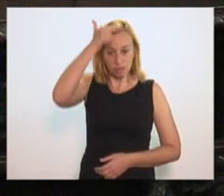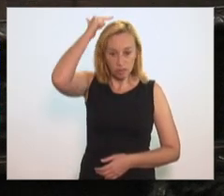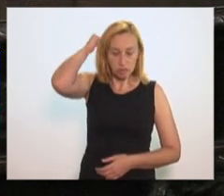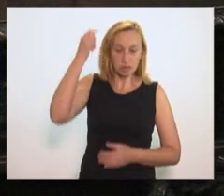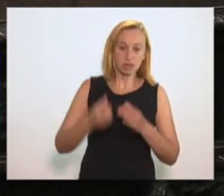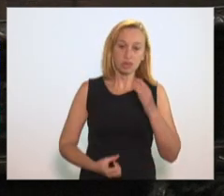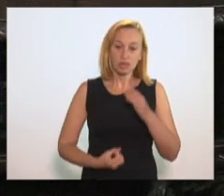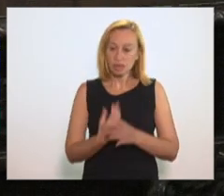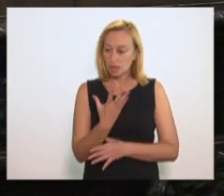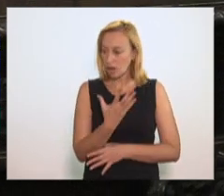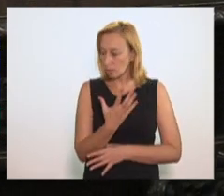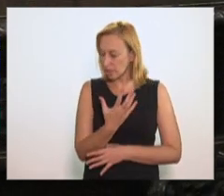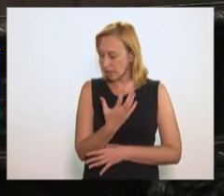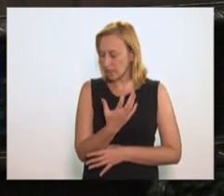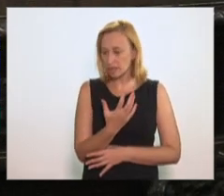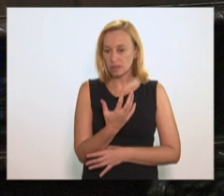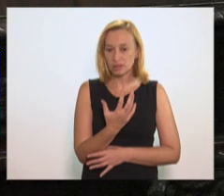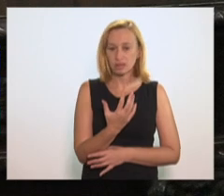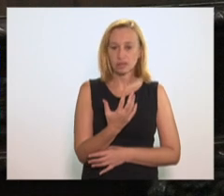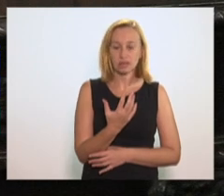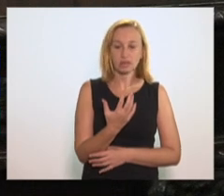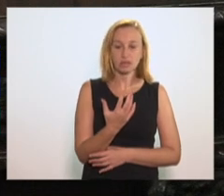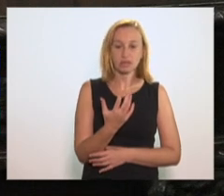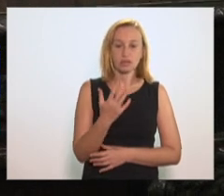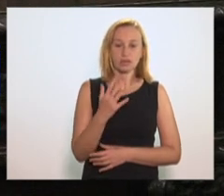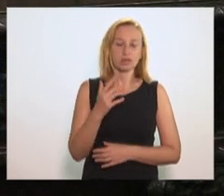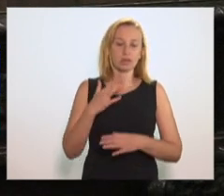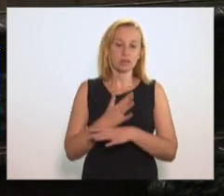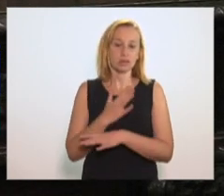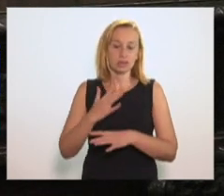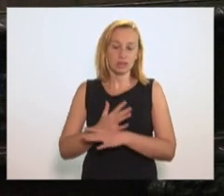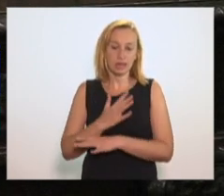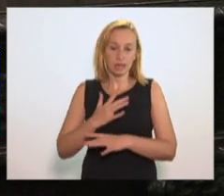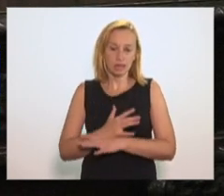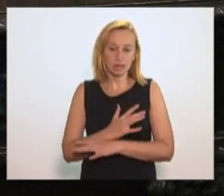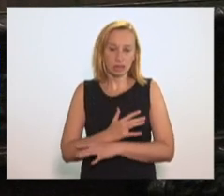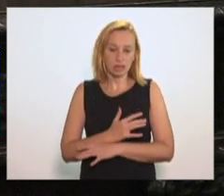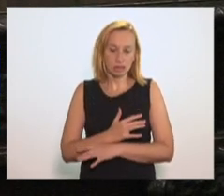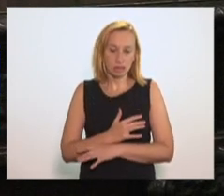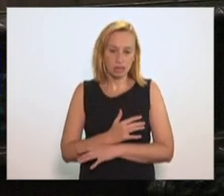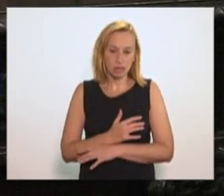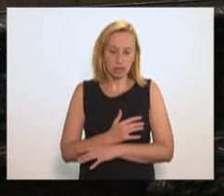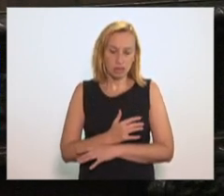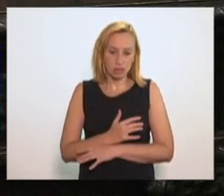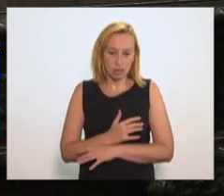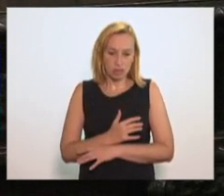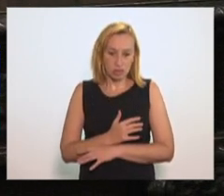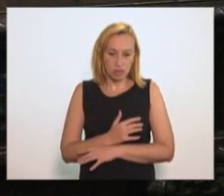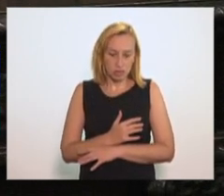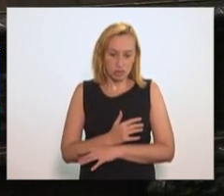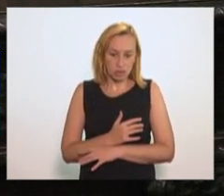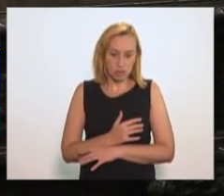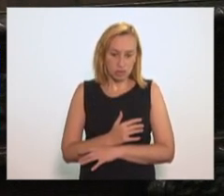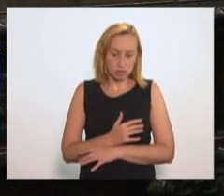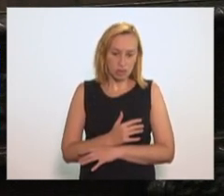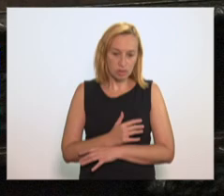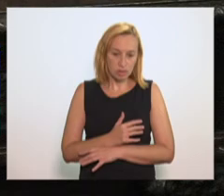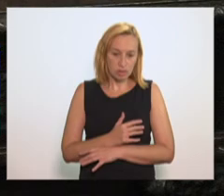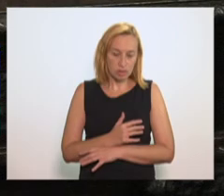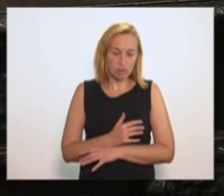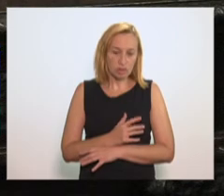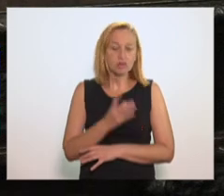do museu de arquitetura urbana do Catete englobando o percurso dos bairros da glória Catete e Flamengo